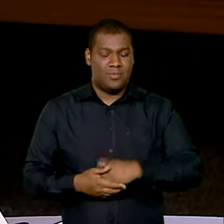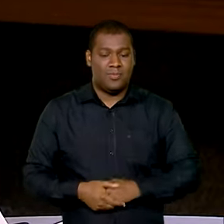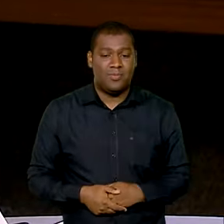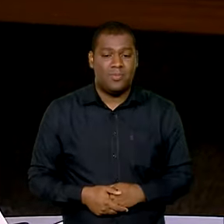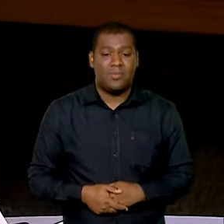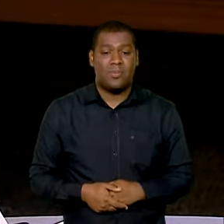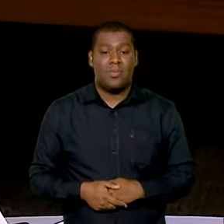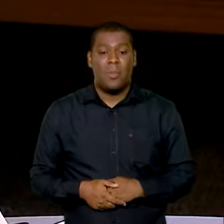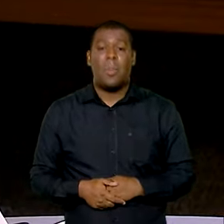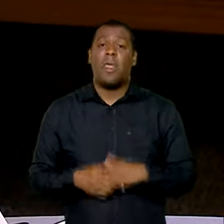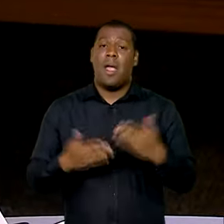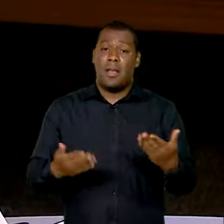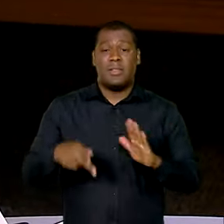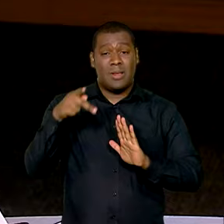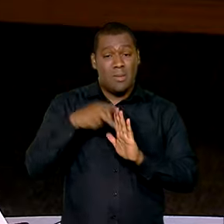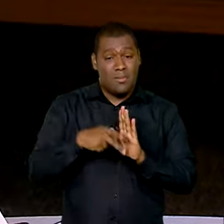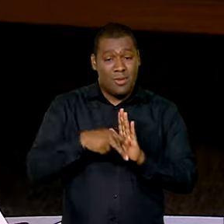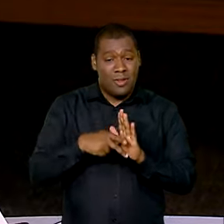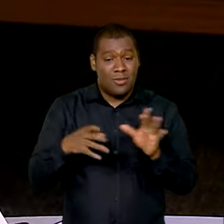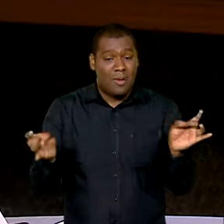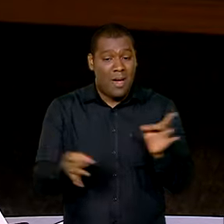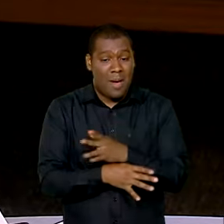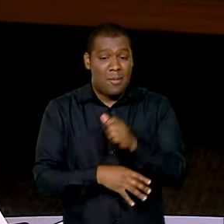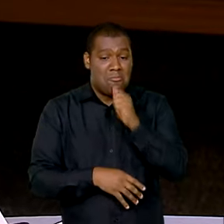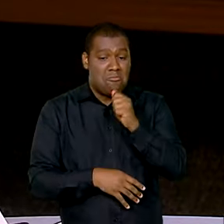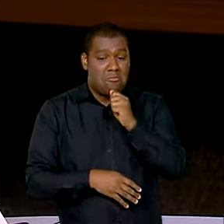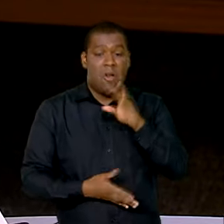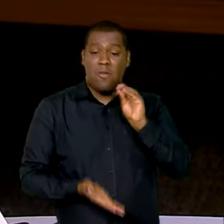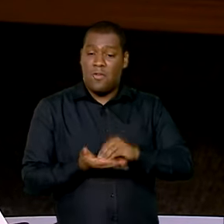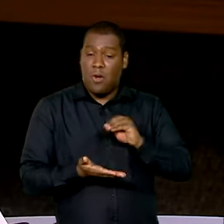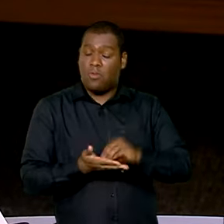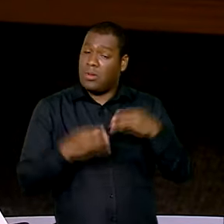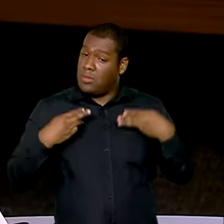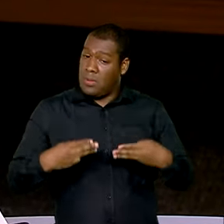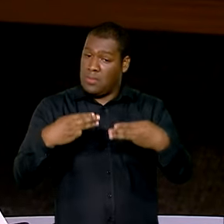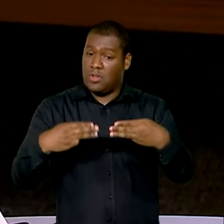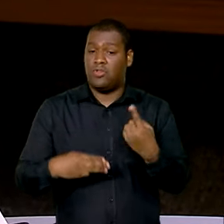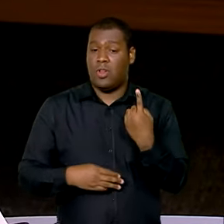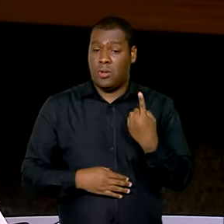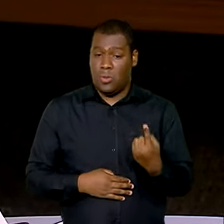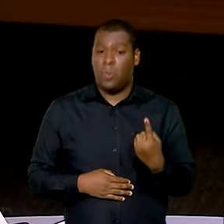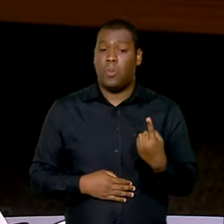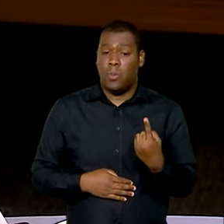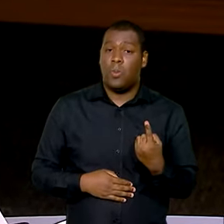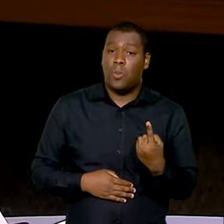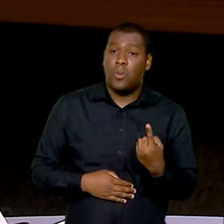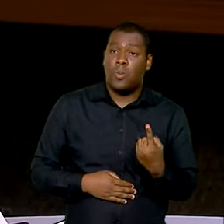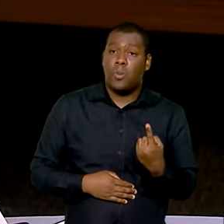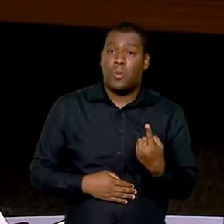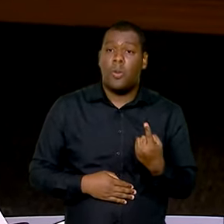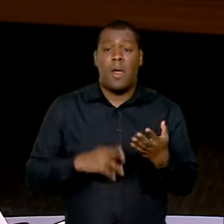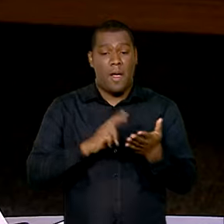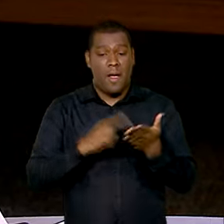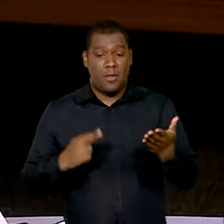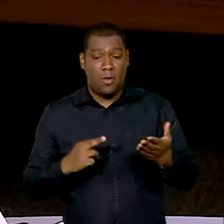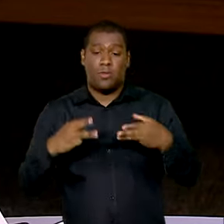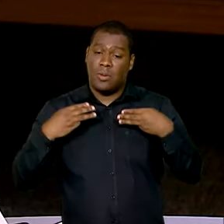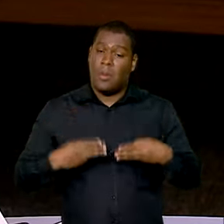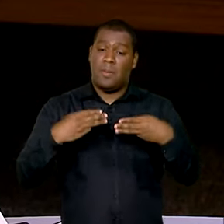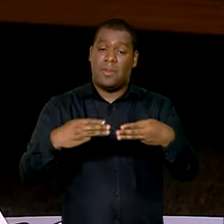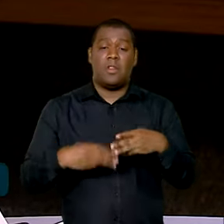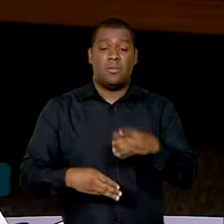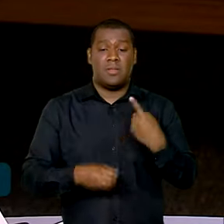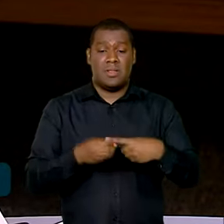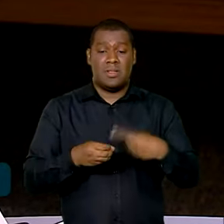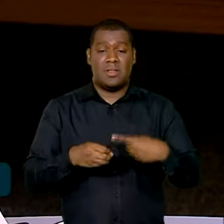nós não concluímos ainda. Ainda falta um ministério anunciar a seleção, que é o Ministério das Cidades. Lá